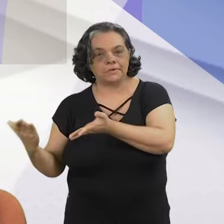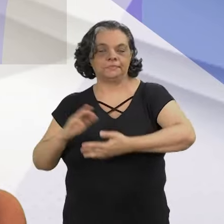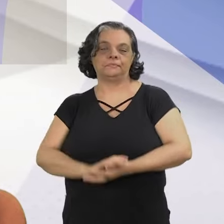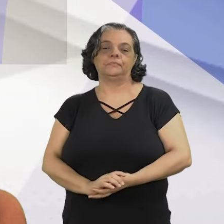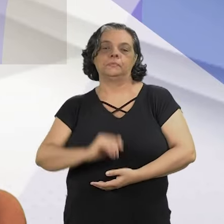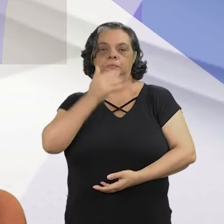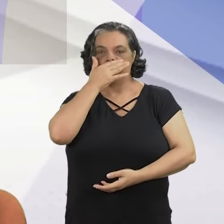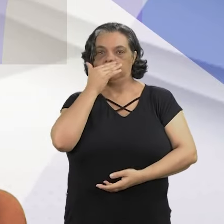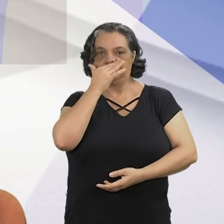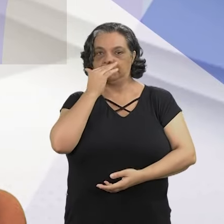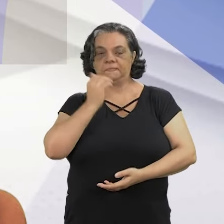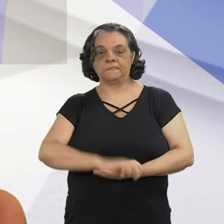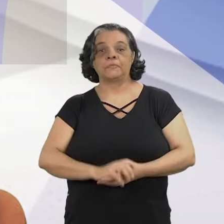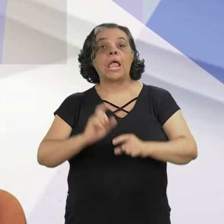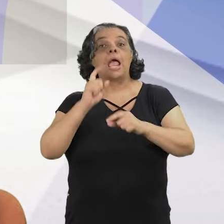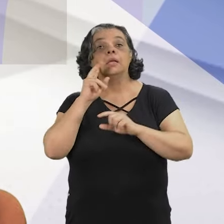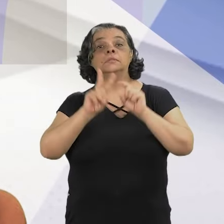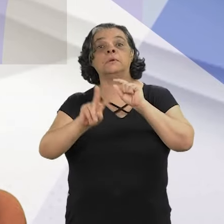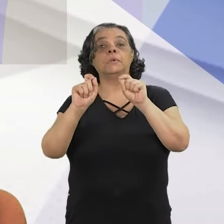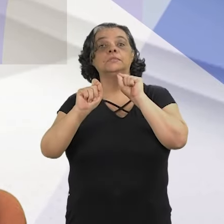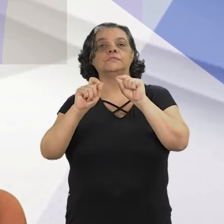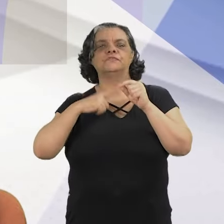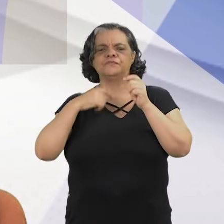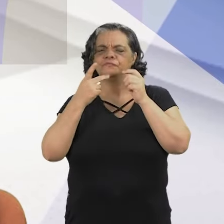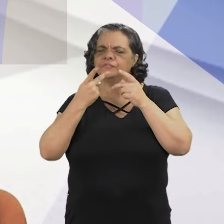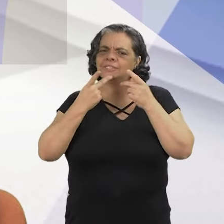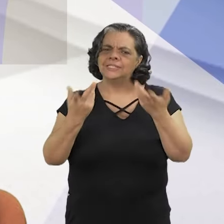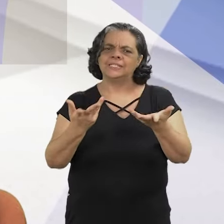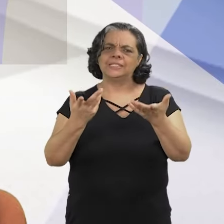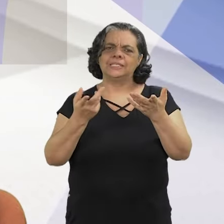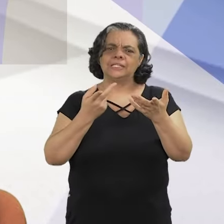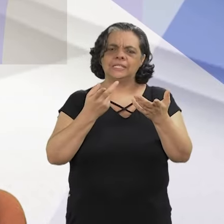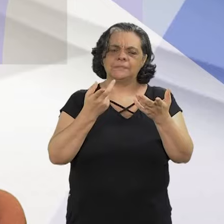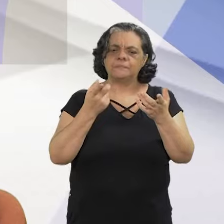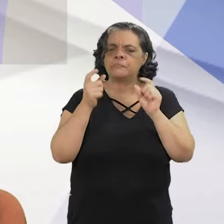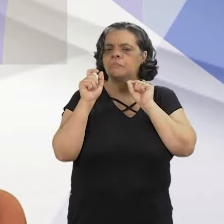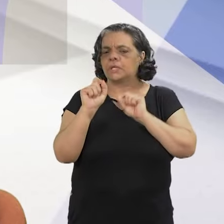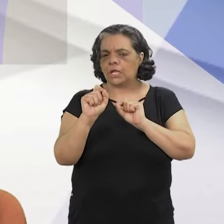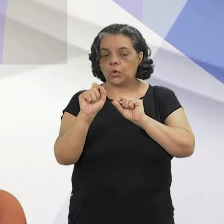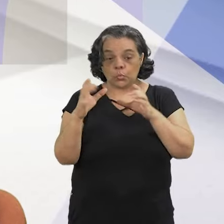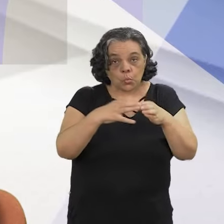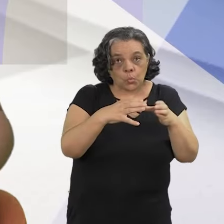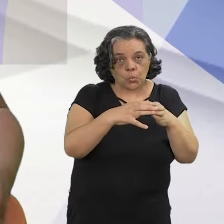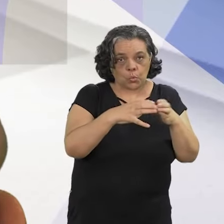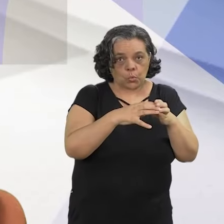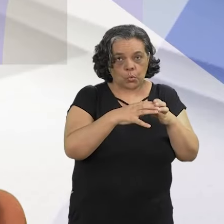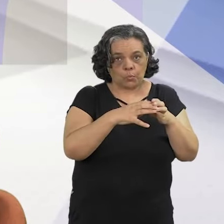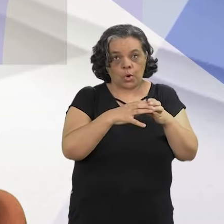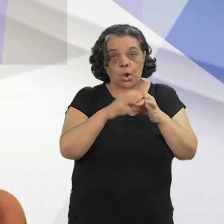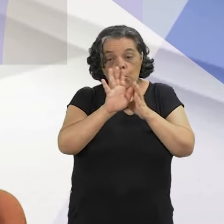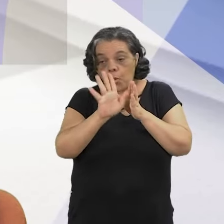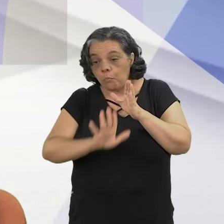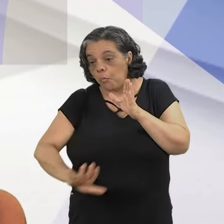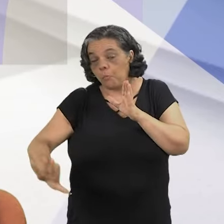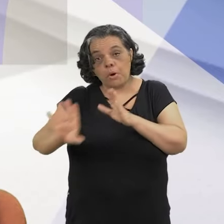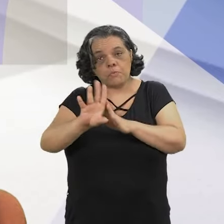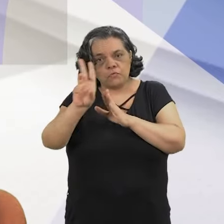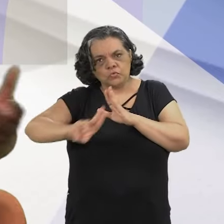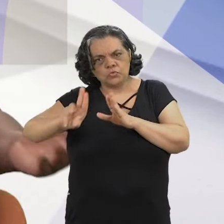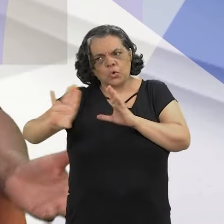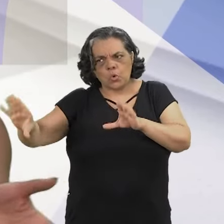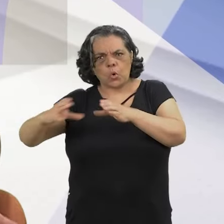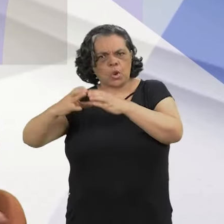periféricas eh e aí a gente faz questão de falar isso né de que é um um um grupo Somos é o mapa funciona como